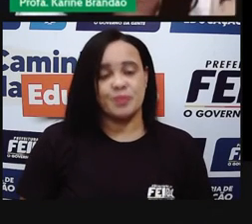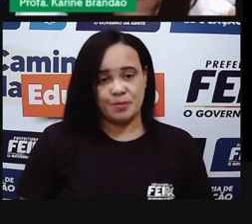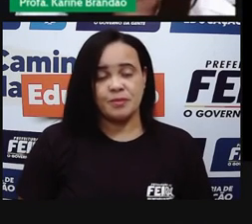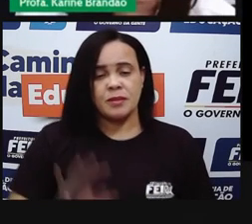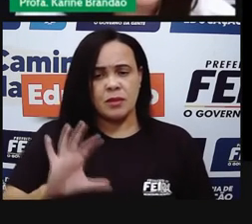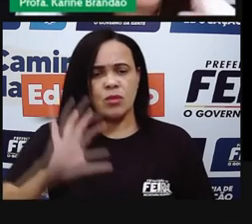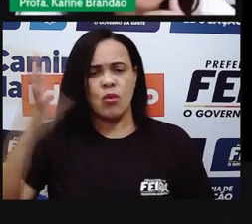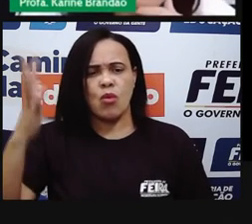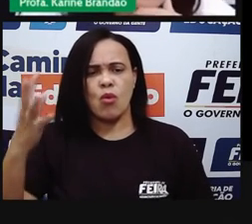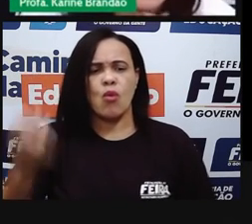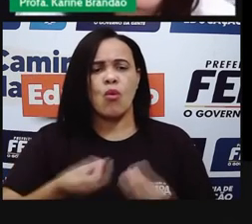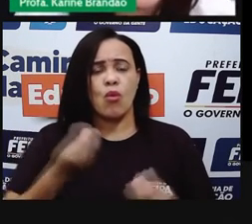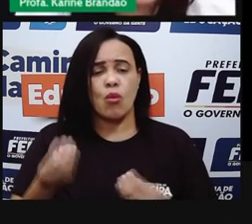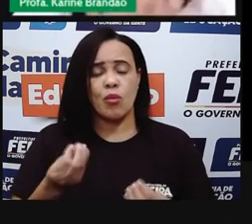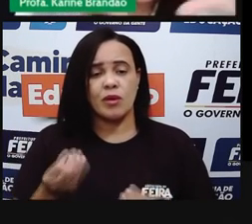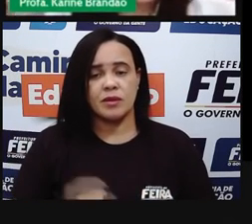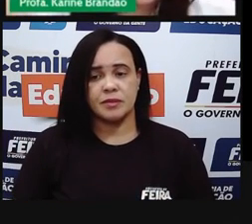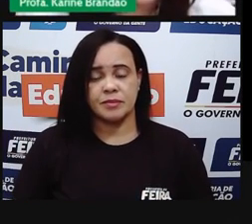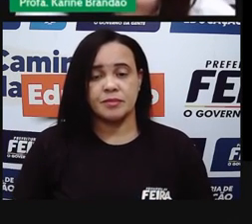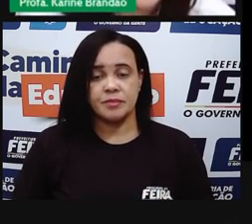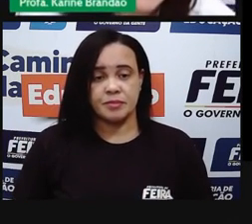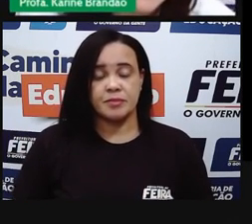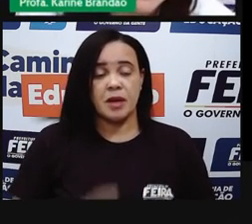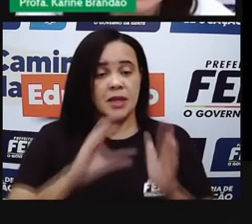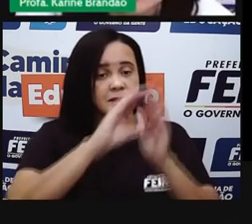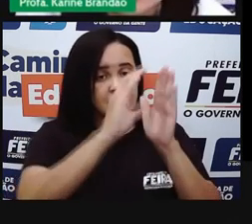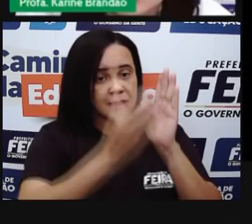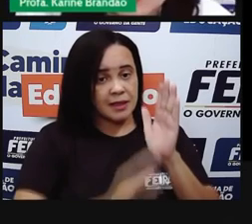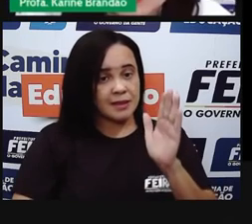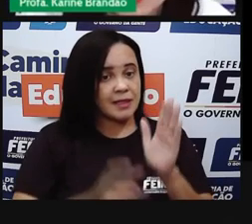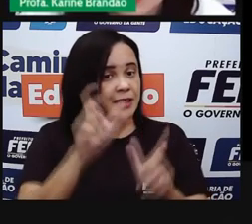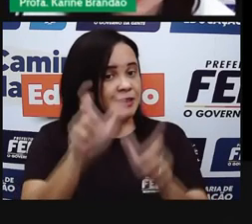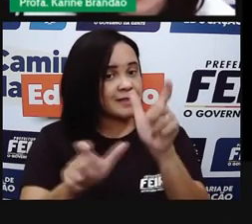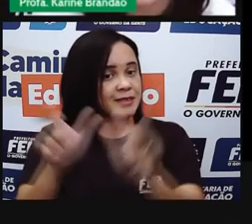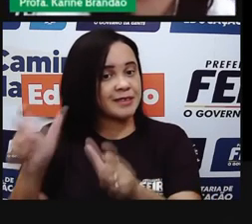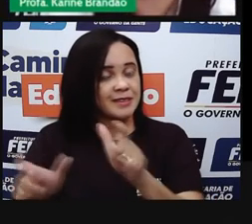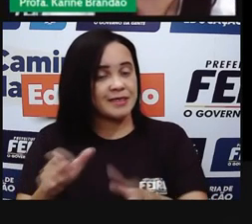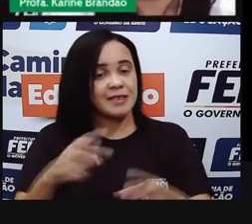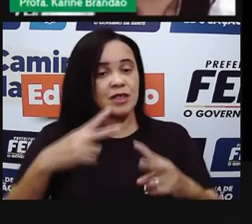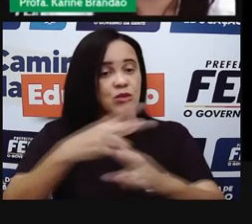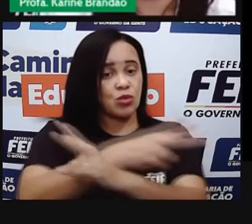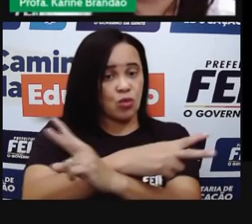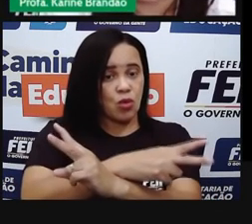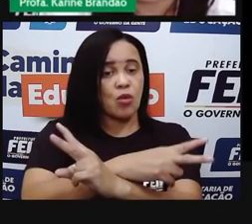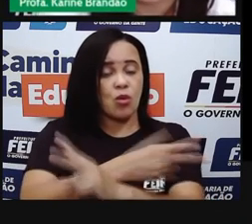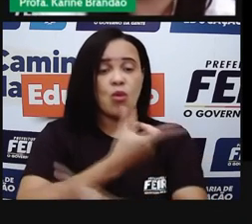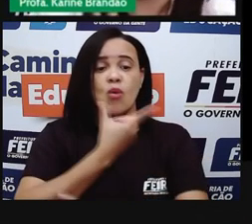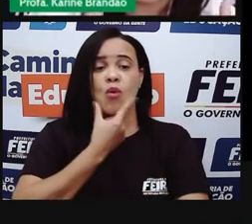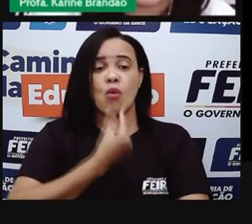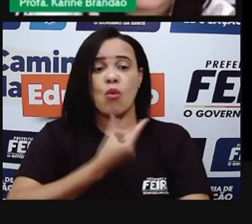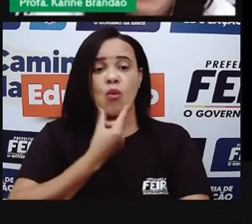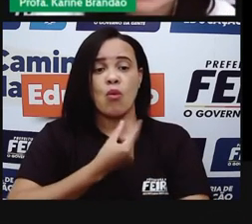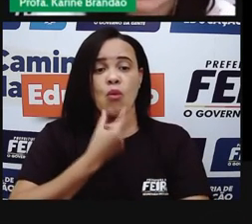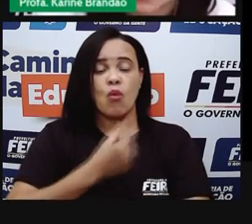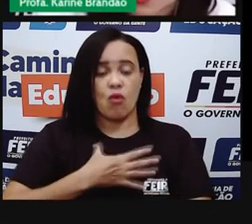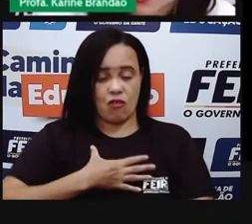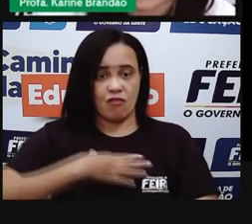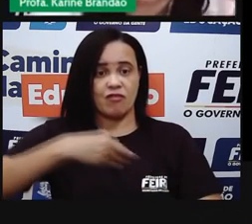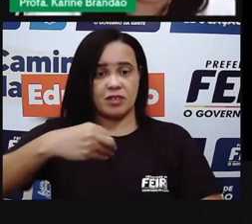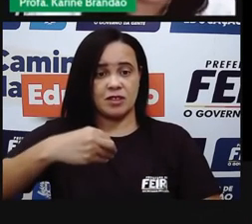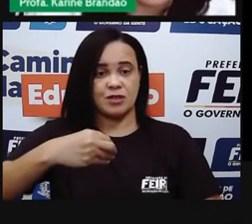acontece? Qual é a caracterização dos cromossomos do Bart, do filho?